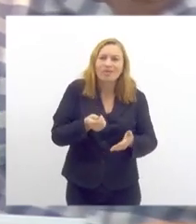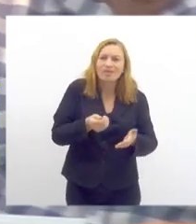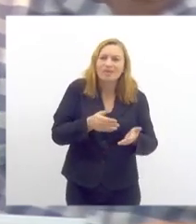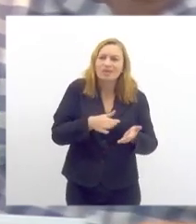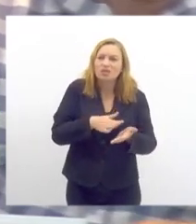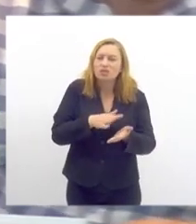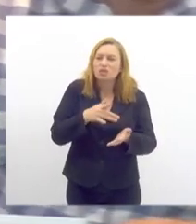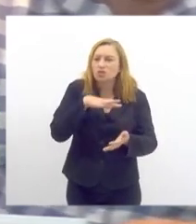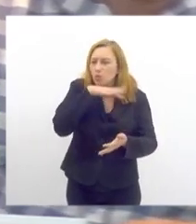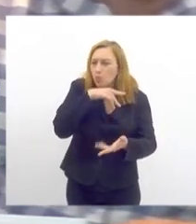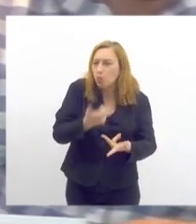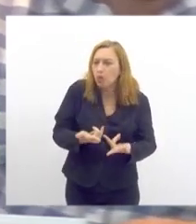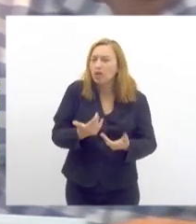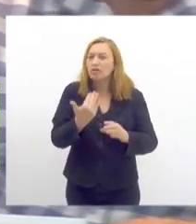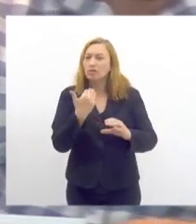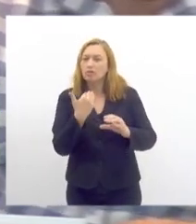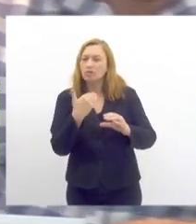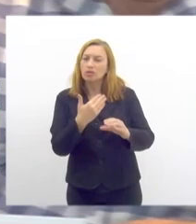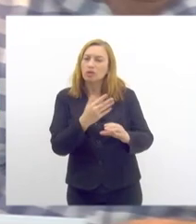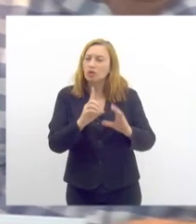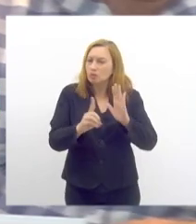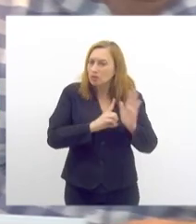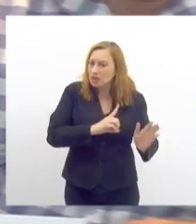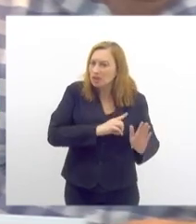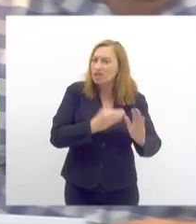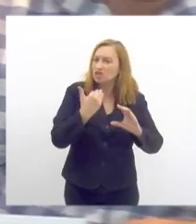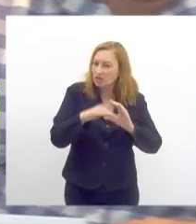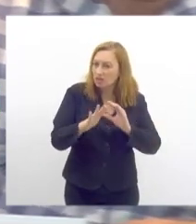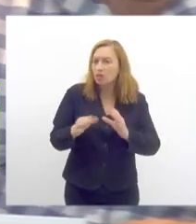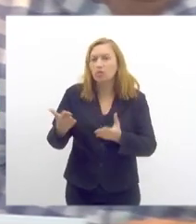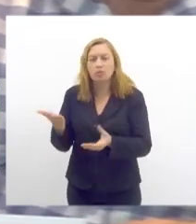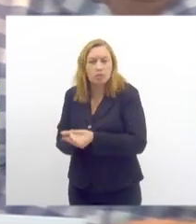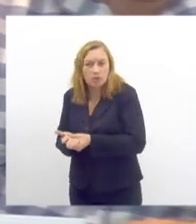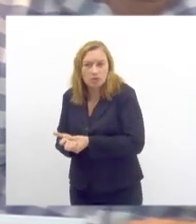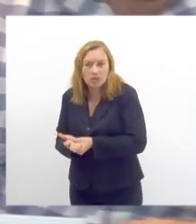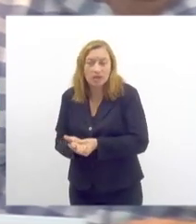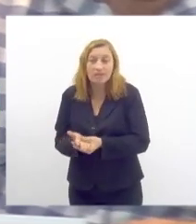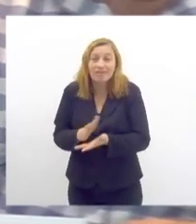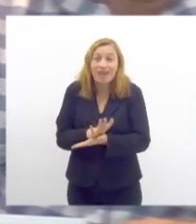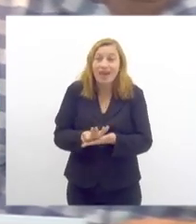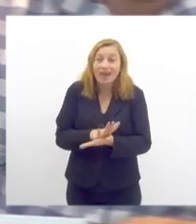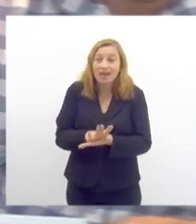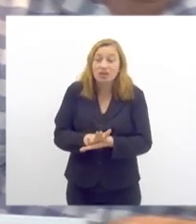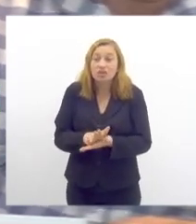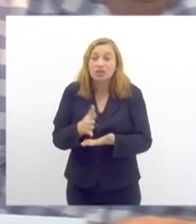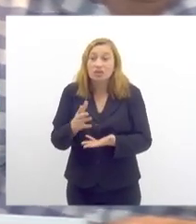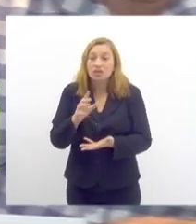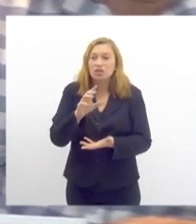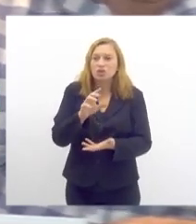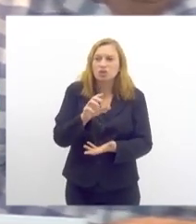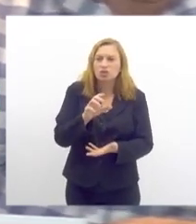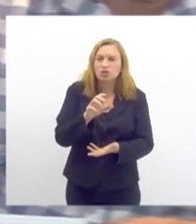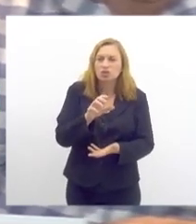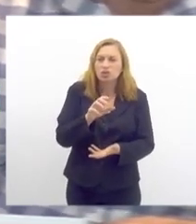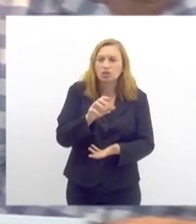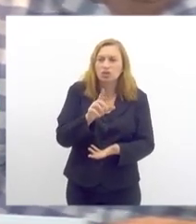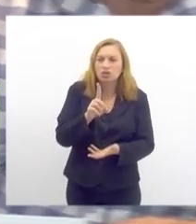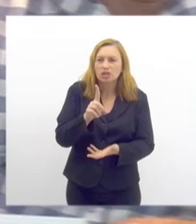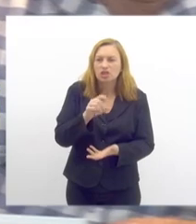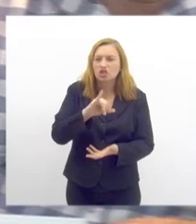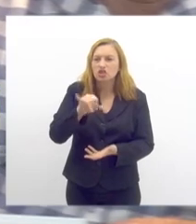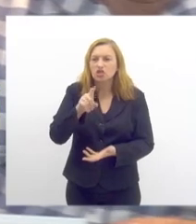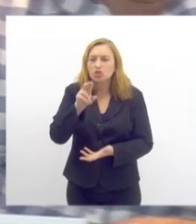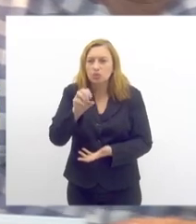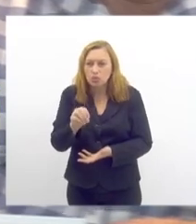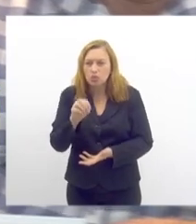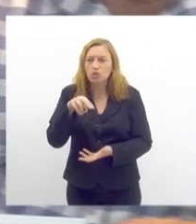que o DETRAN, inclusive, já mandou o processo, nenhuma negativa do presidente do DETRAN e da gente. E eu gostaria até que o Gilson, que era formado do sindicato na